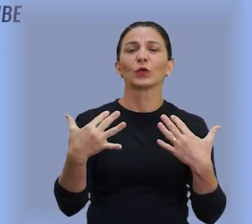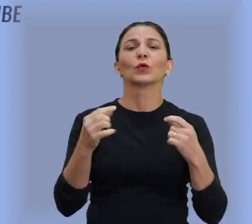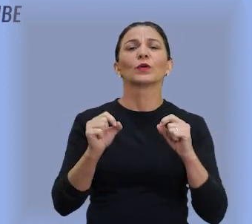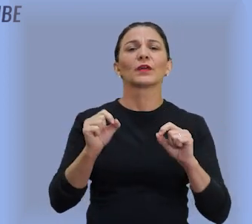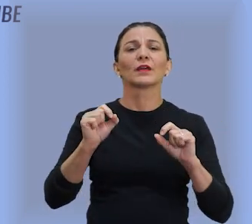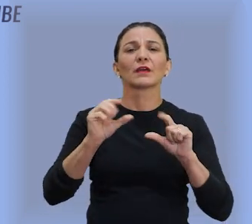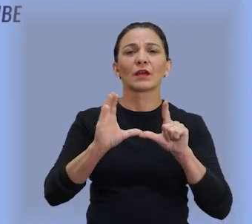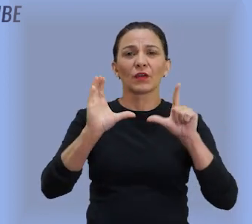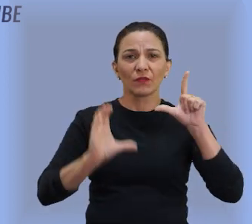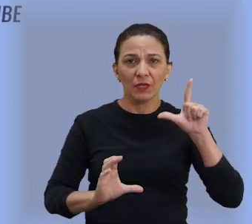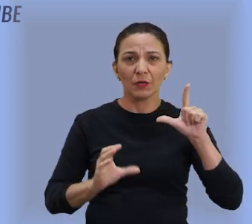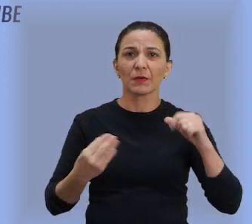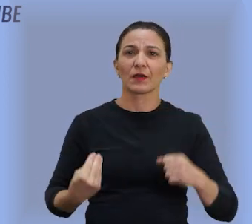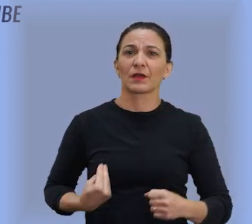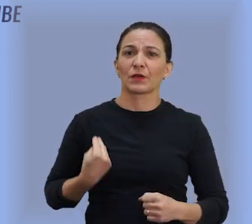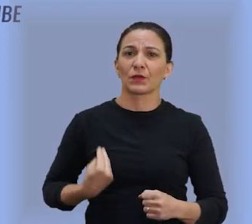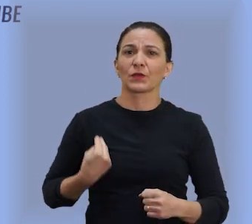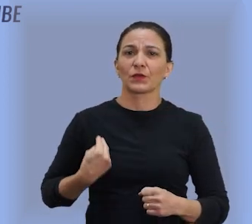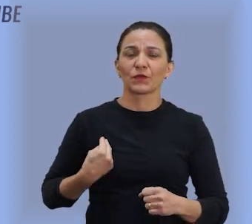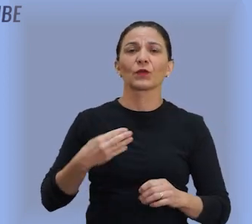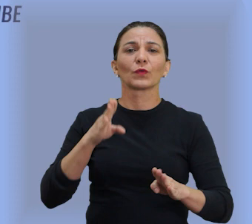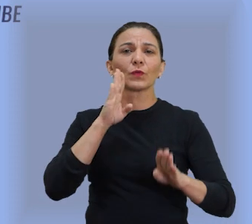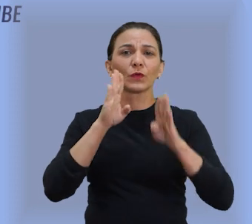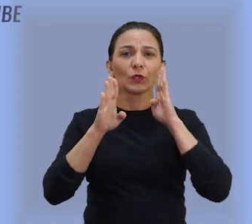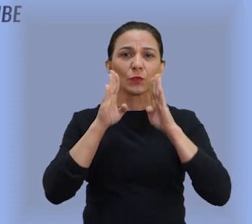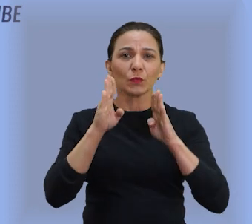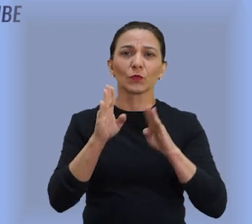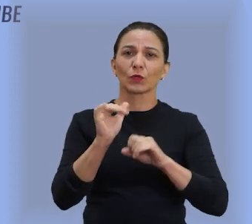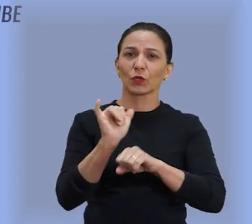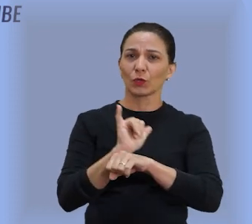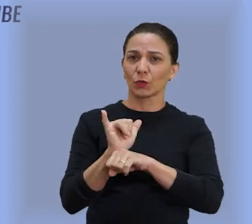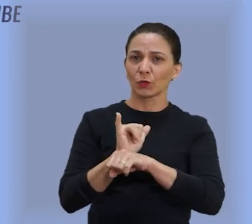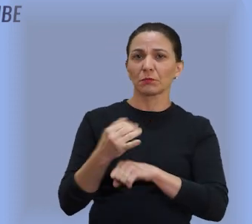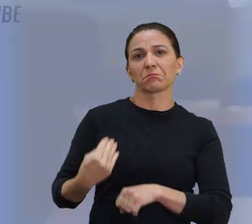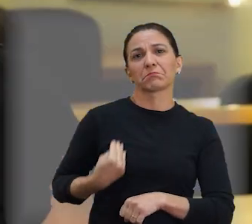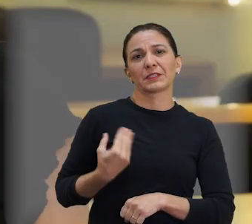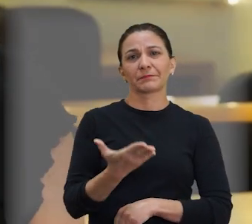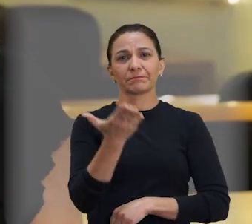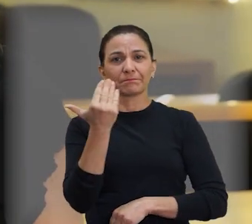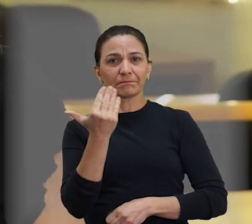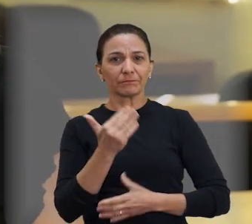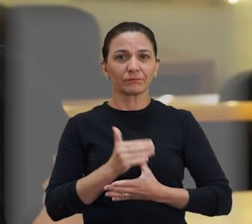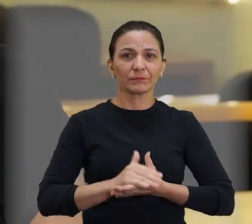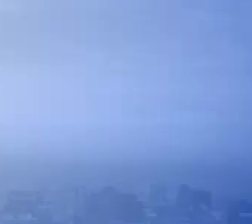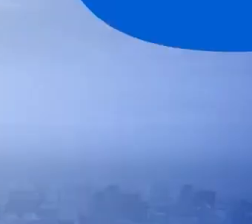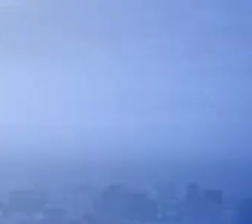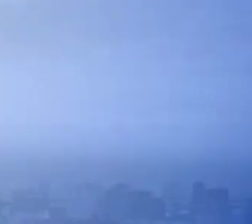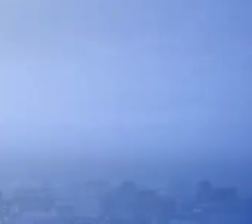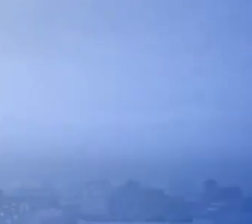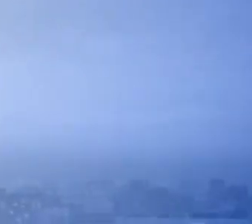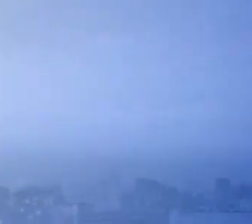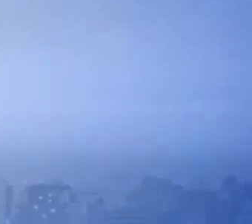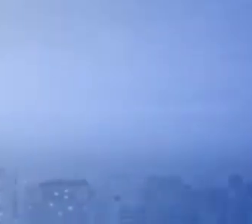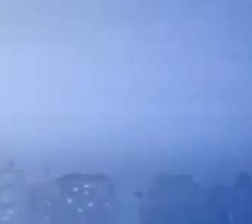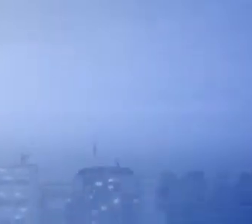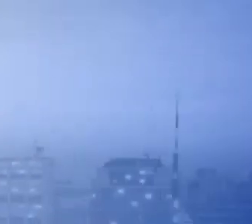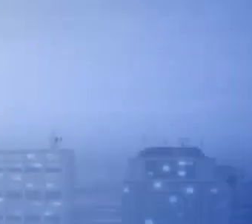audiência também vai ser transmitida ao vivo pela TV Câmara YouTube e Facebook participe